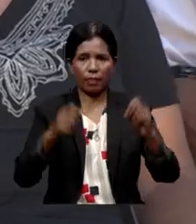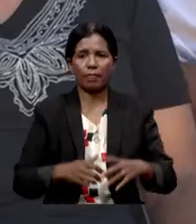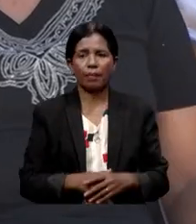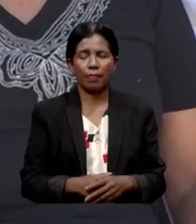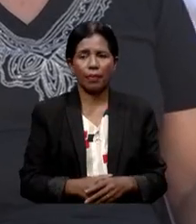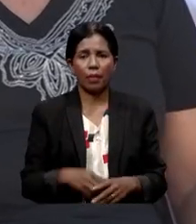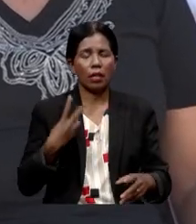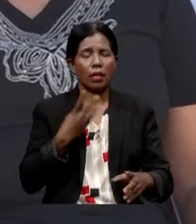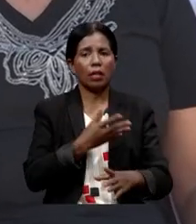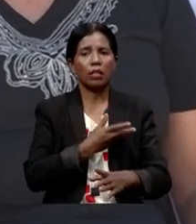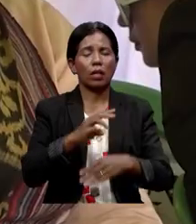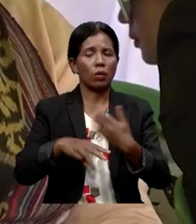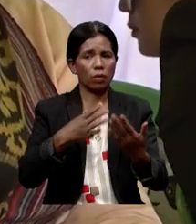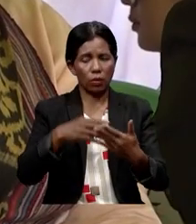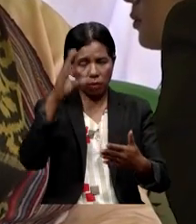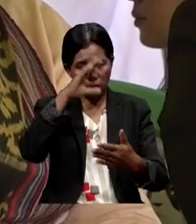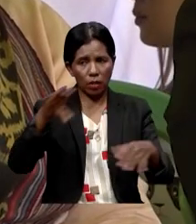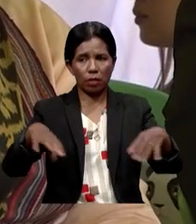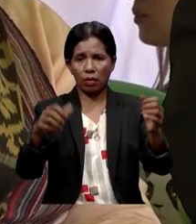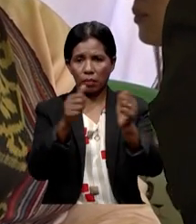E o Dr. Tobuca colabora,